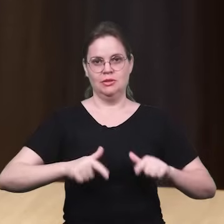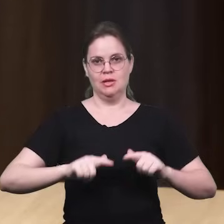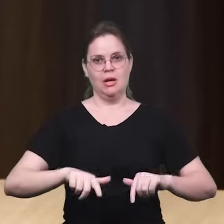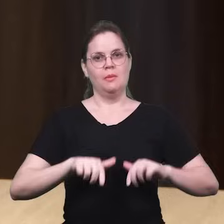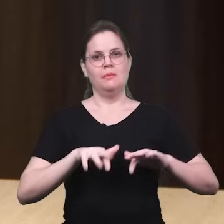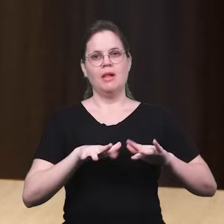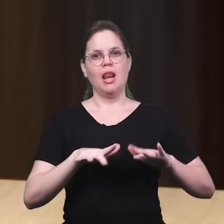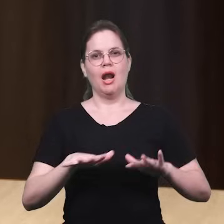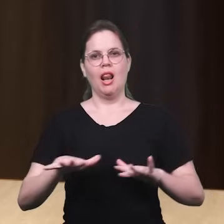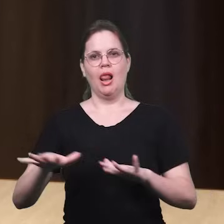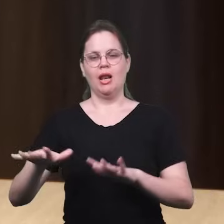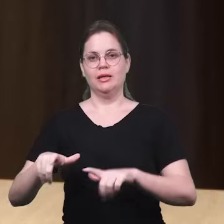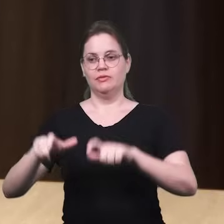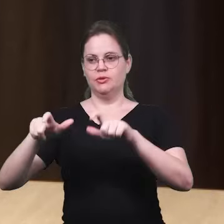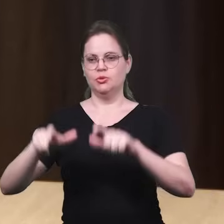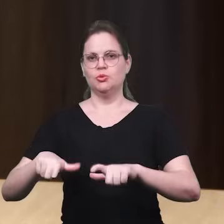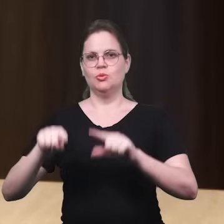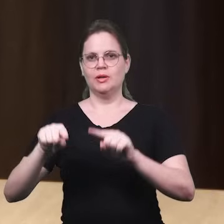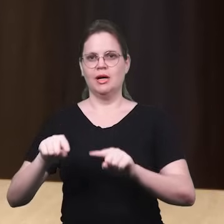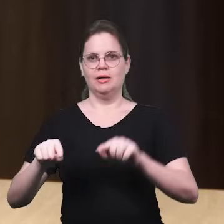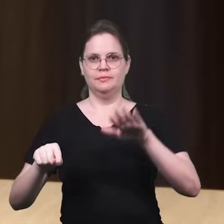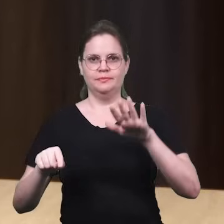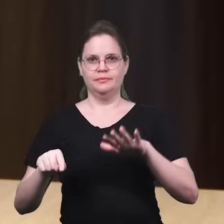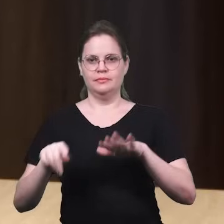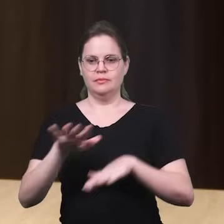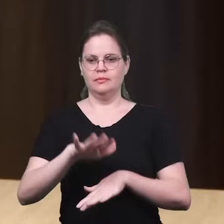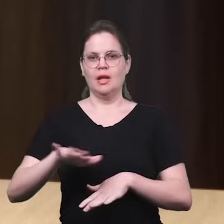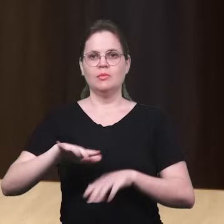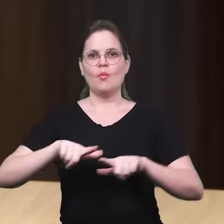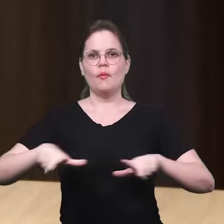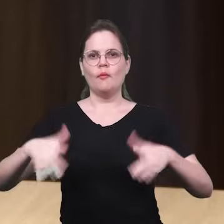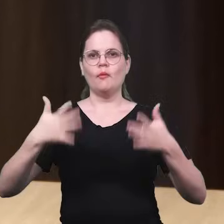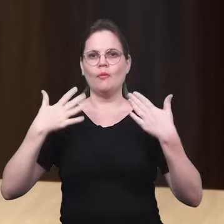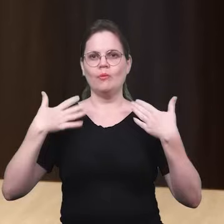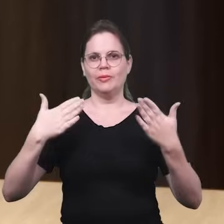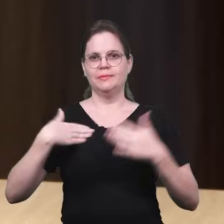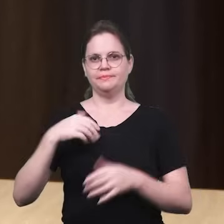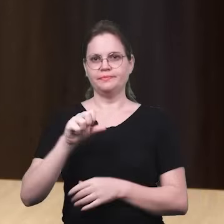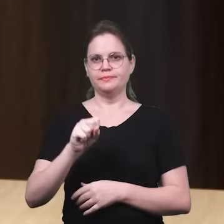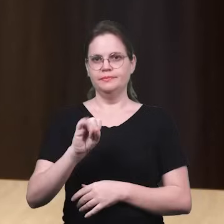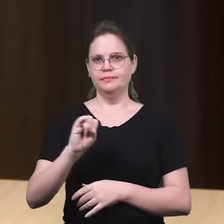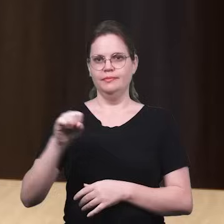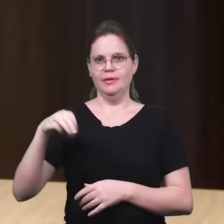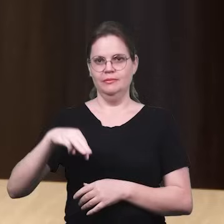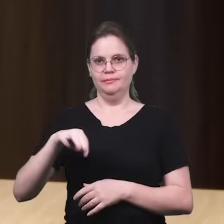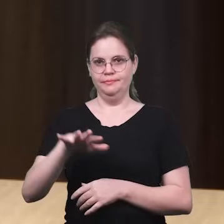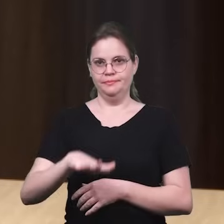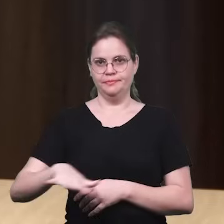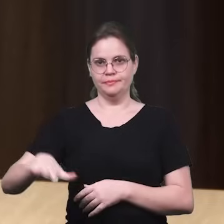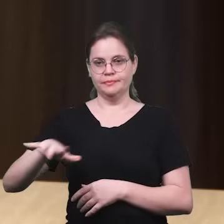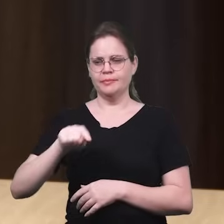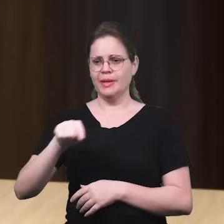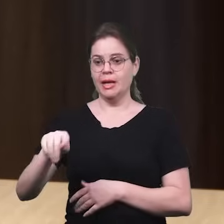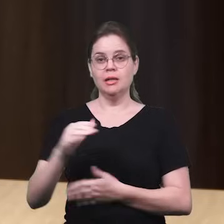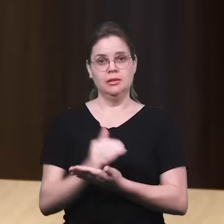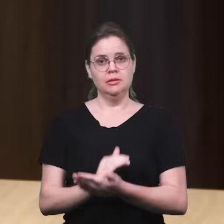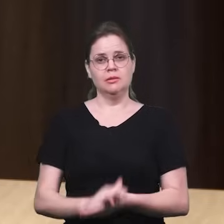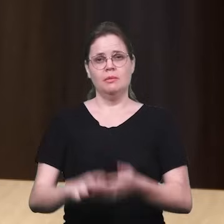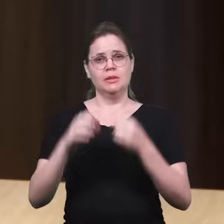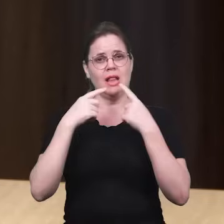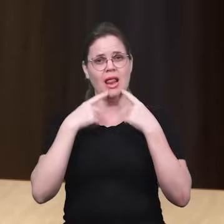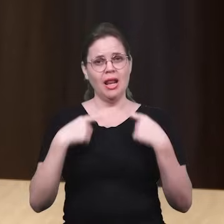entre Elim e Sinai, chegam no deserto de Sim, e ali eles começam a murmurar